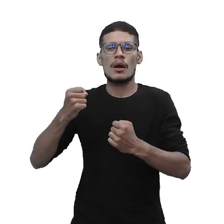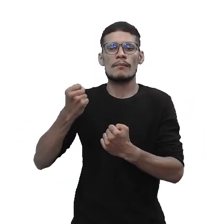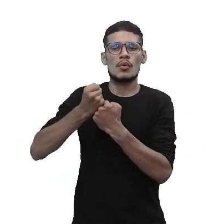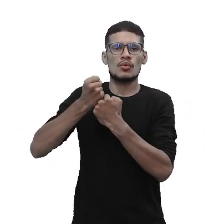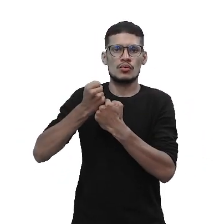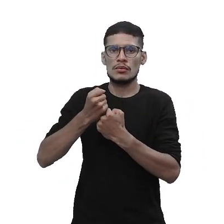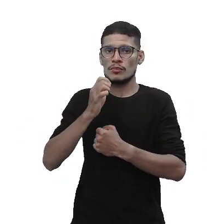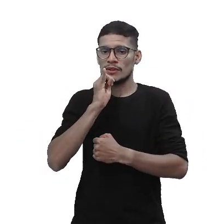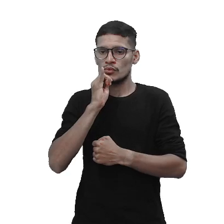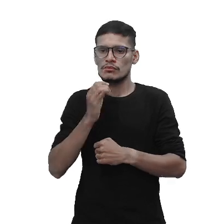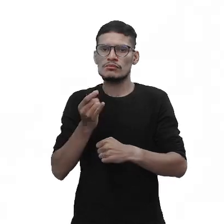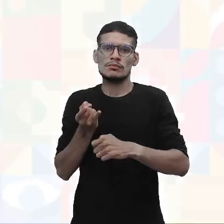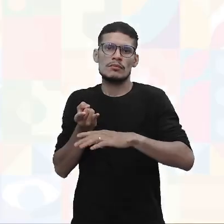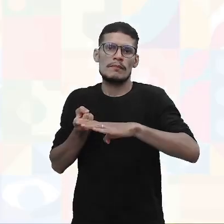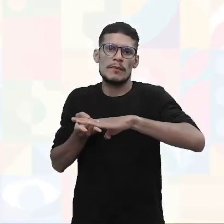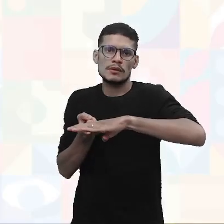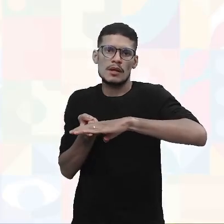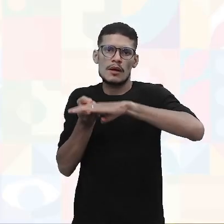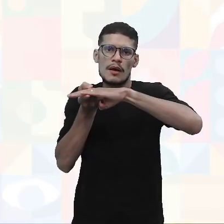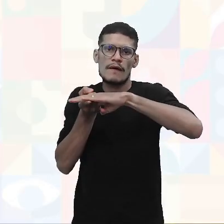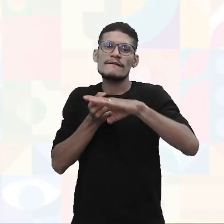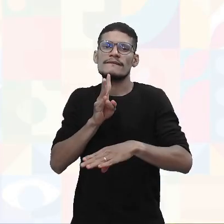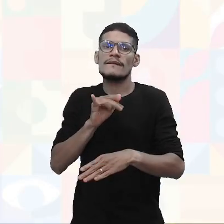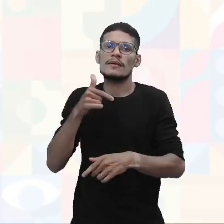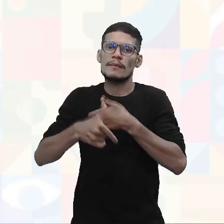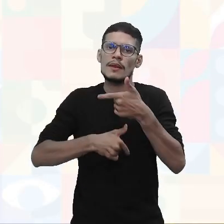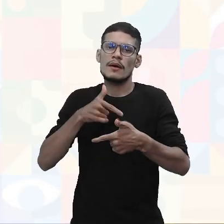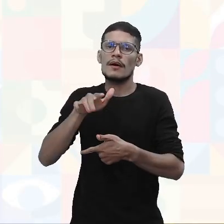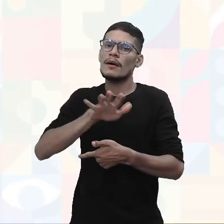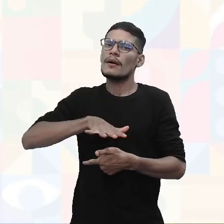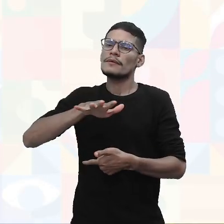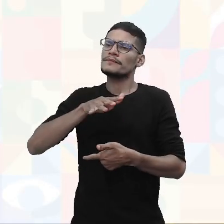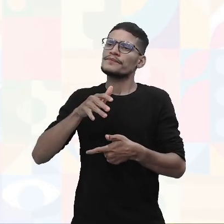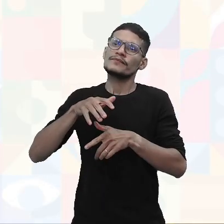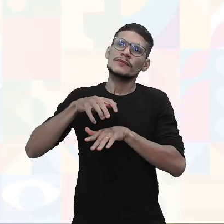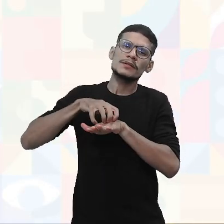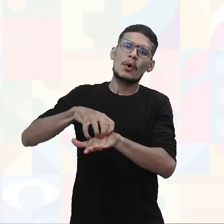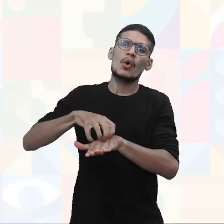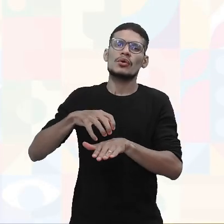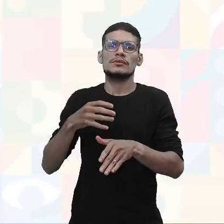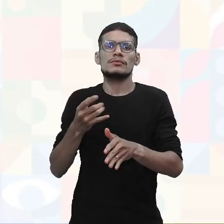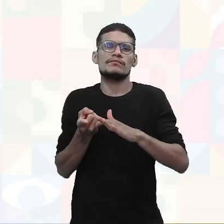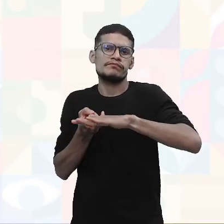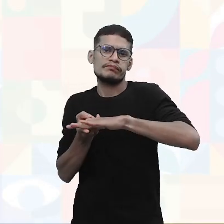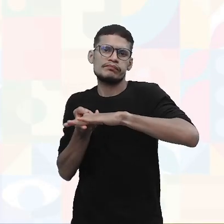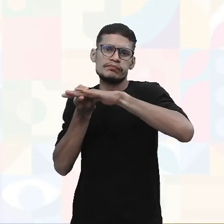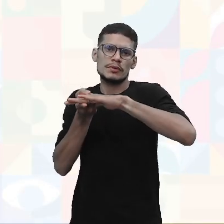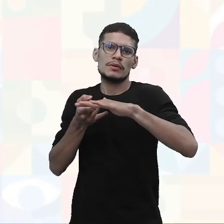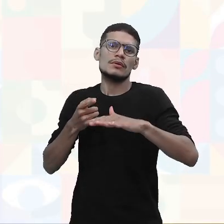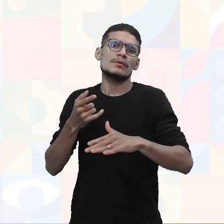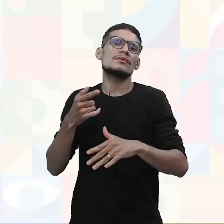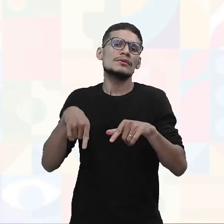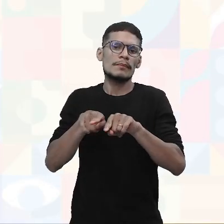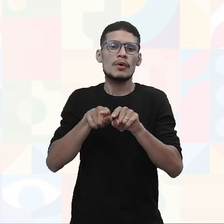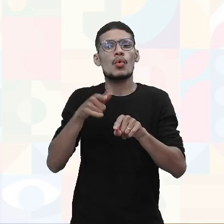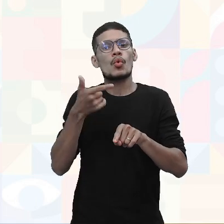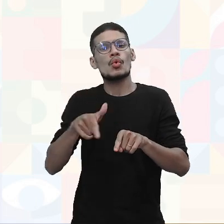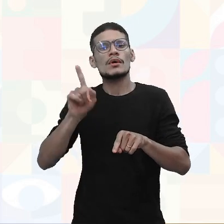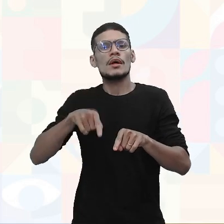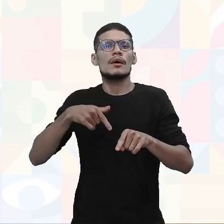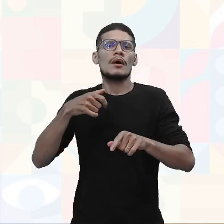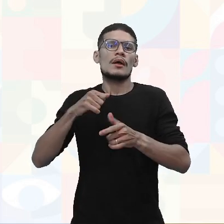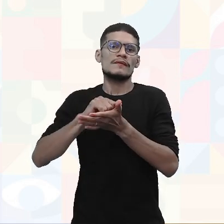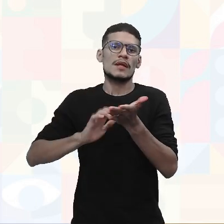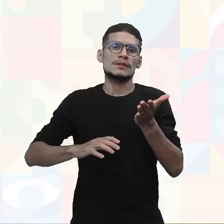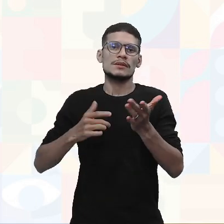Nesse caso a empilhadeira vai trabalhar no transporte, carregamento, e outros tipos de equipamentos vão trabalhar atividades secundárias, vamos dizer,